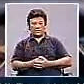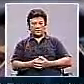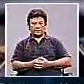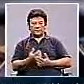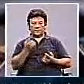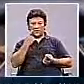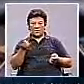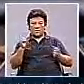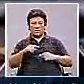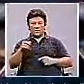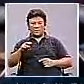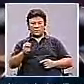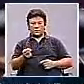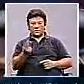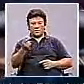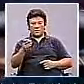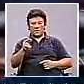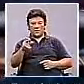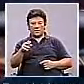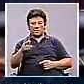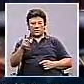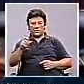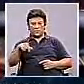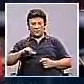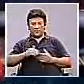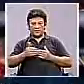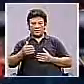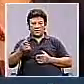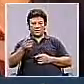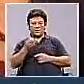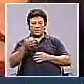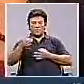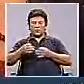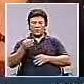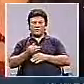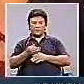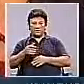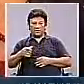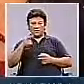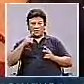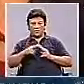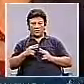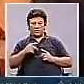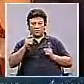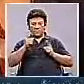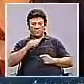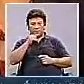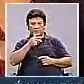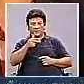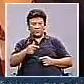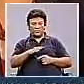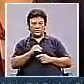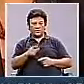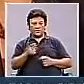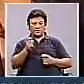E voltamos ao Museu do Caramulo que está a organizar este fim de semana o Motor Festival. Um encontro que ainda não arrancou a 100%